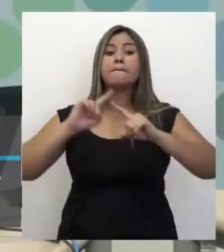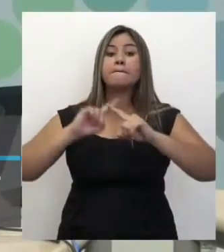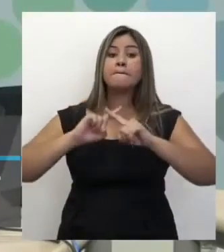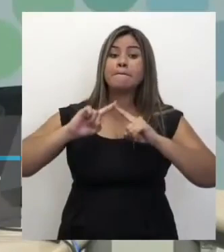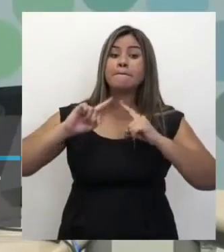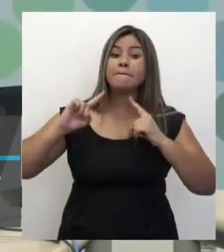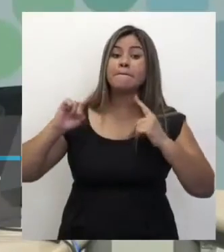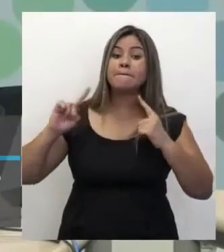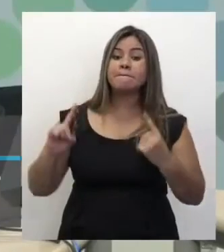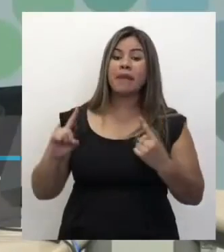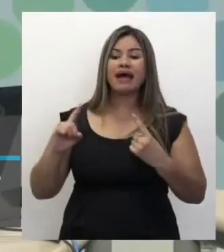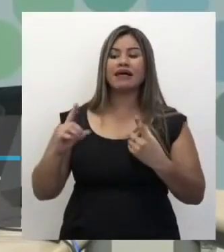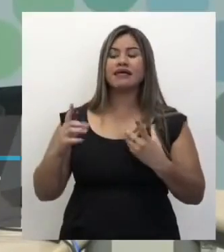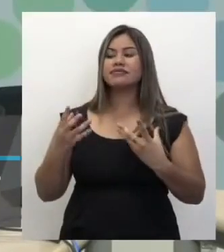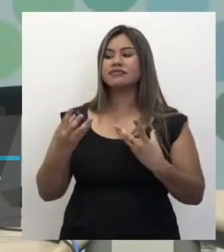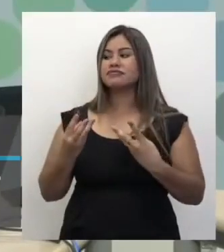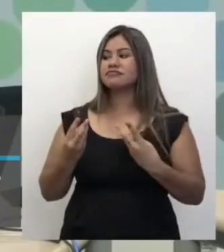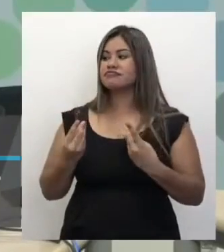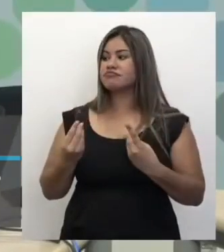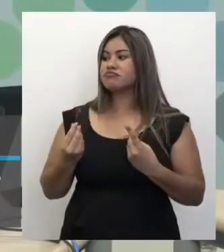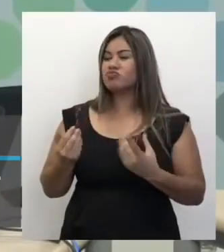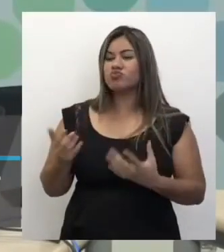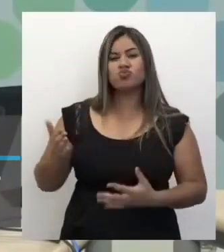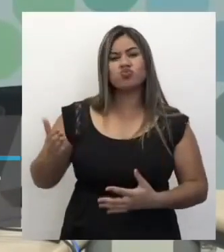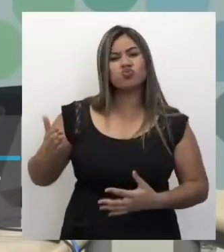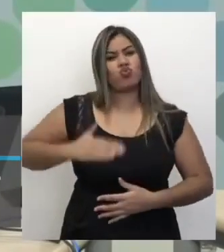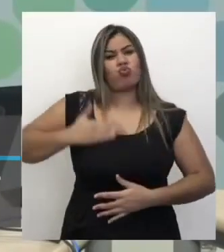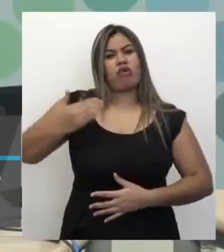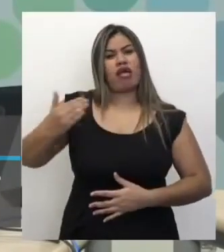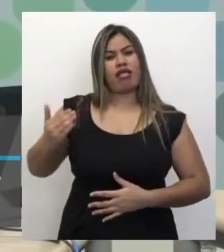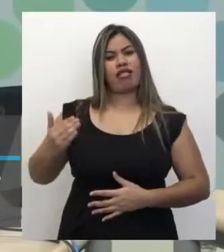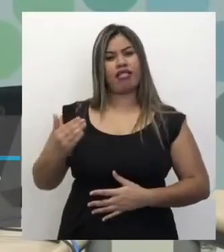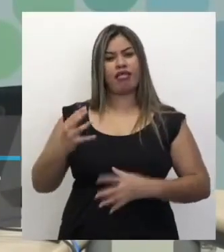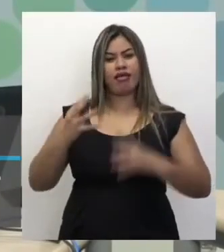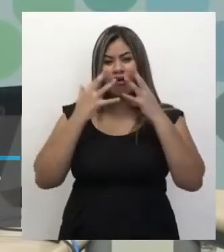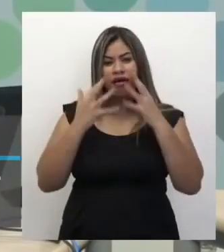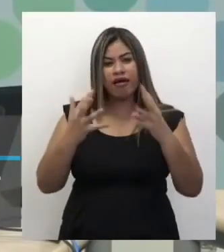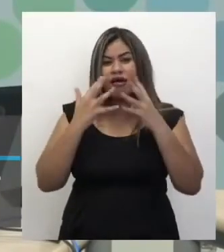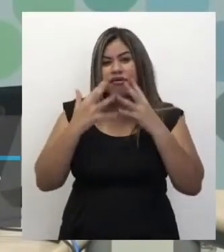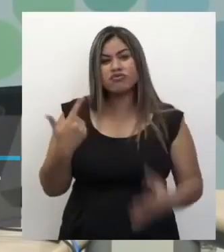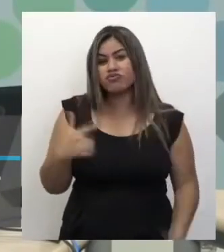não há algo de surpresa, né, nesses argumentos.